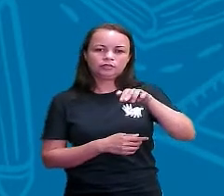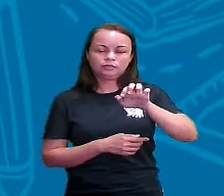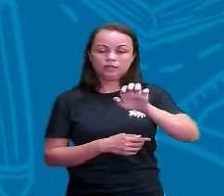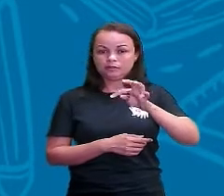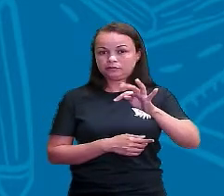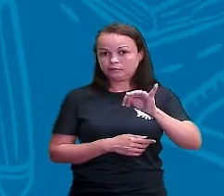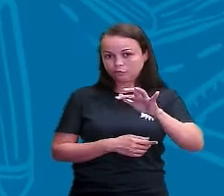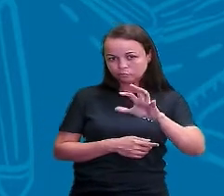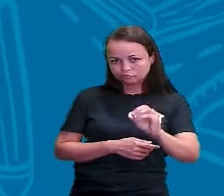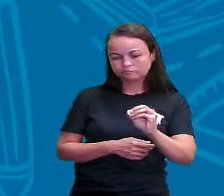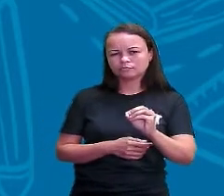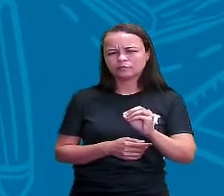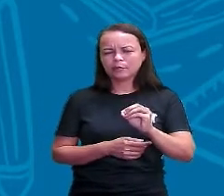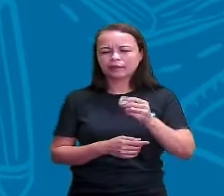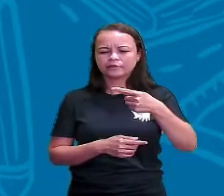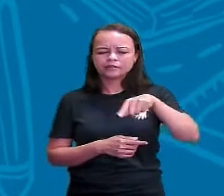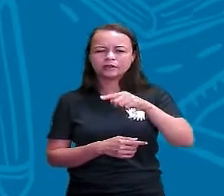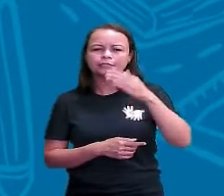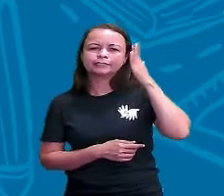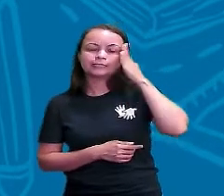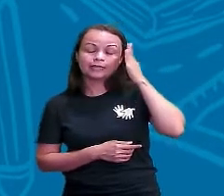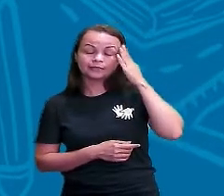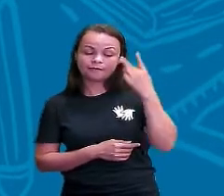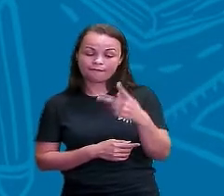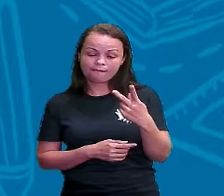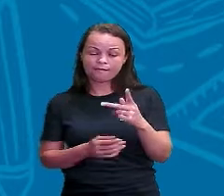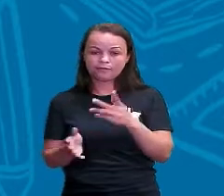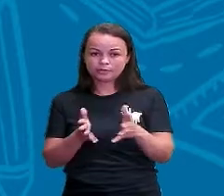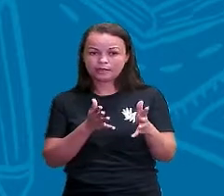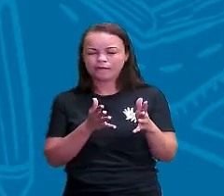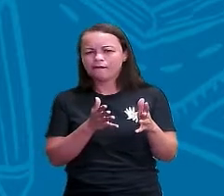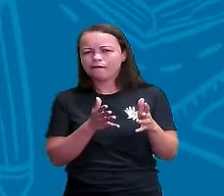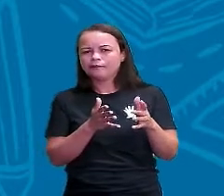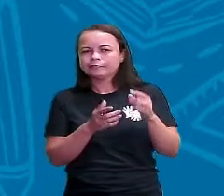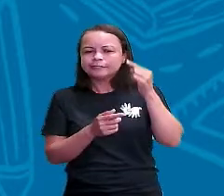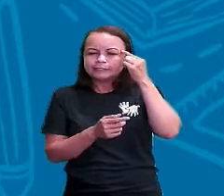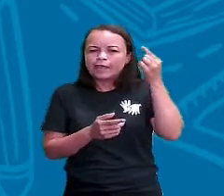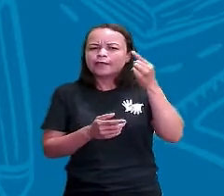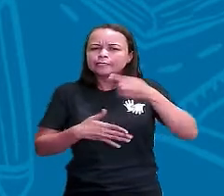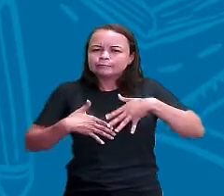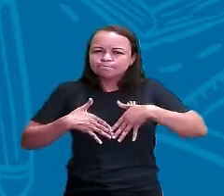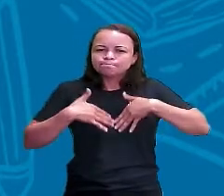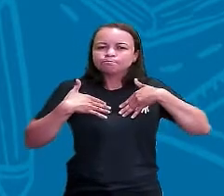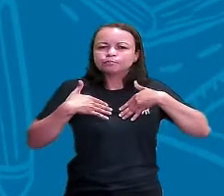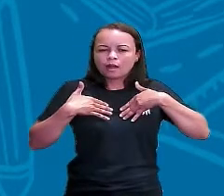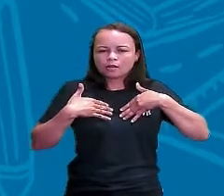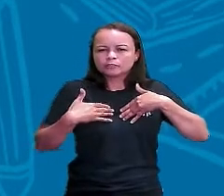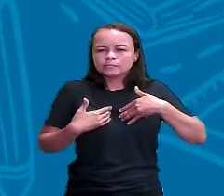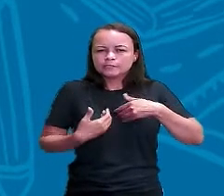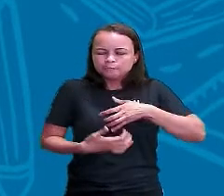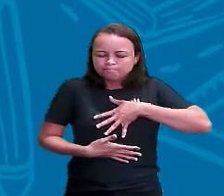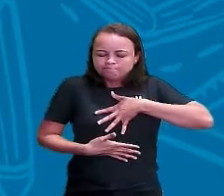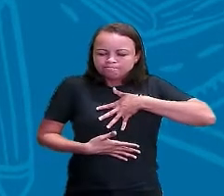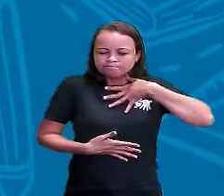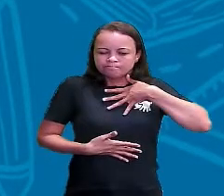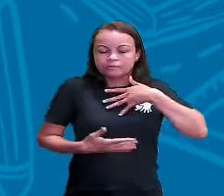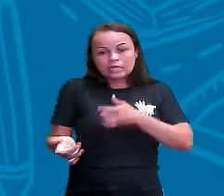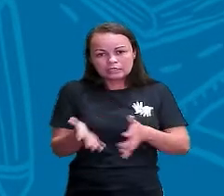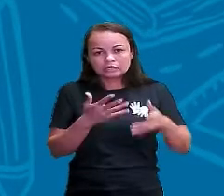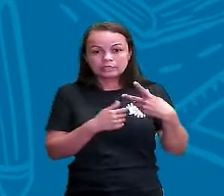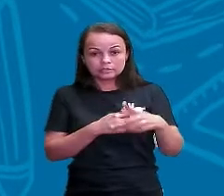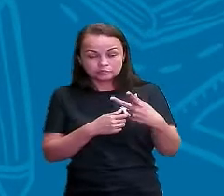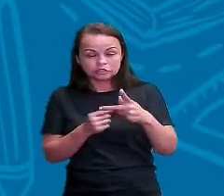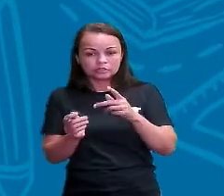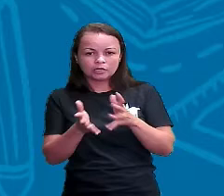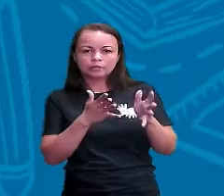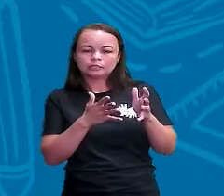continuidade para a gente entender essa ideia, porque a dopamina tem a ver com essa ideia de prazer, né? A gente tem o que a gente chama de sistema de recompensa